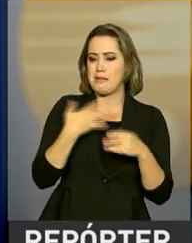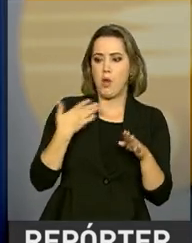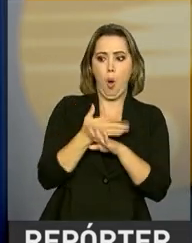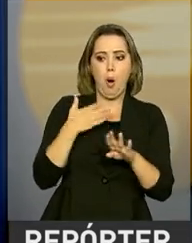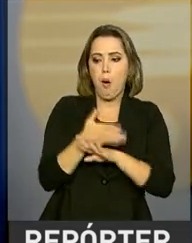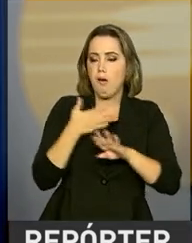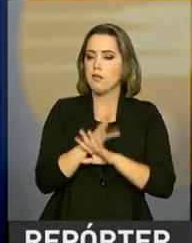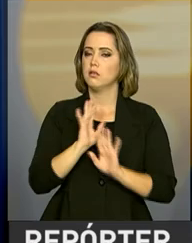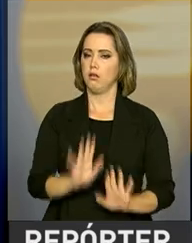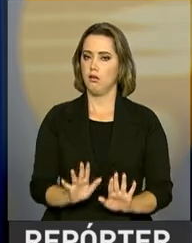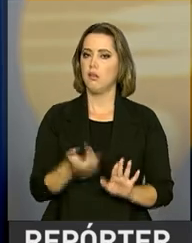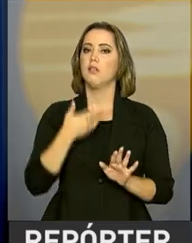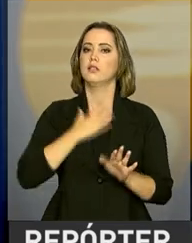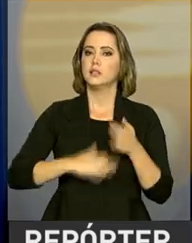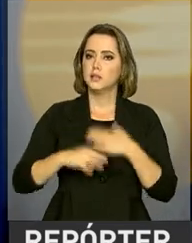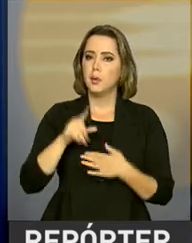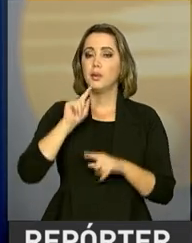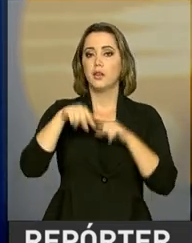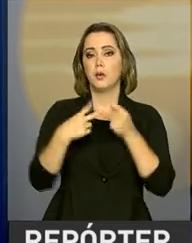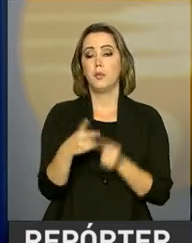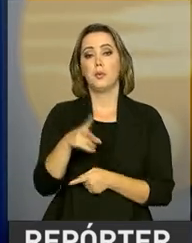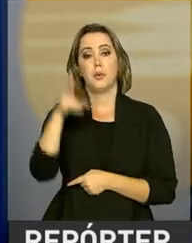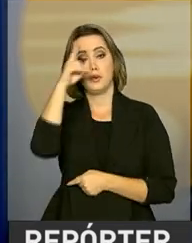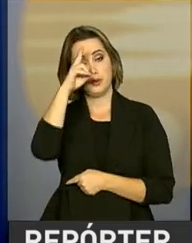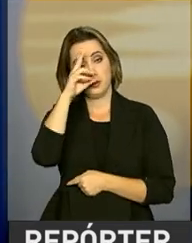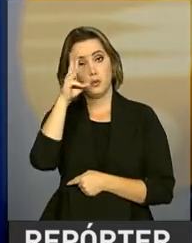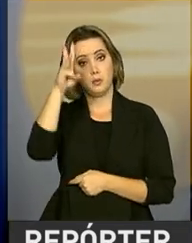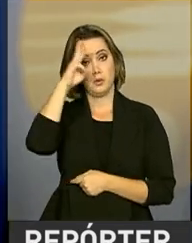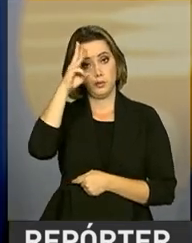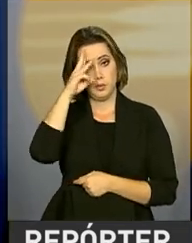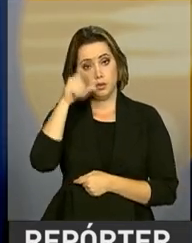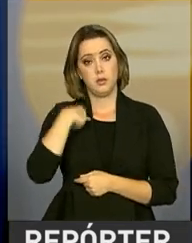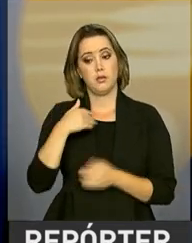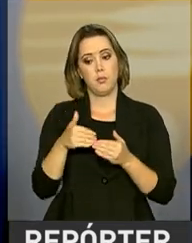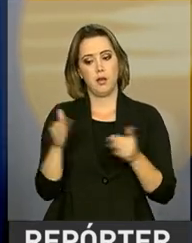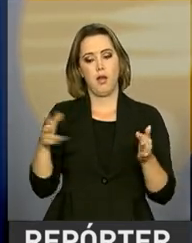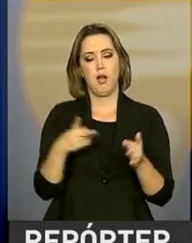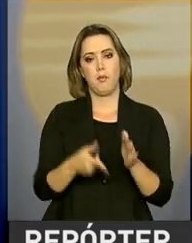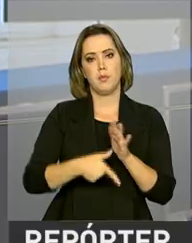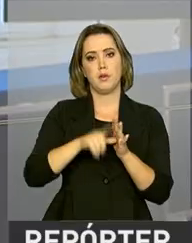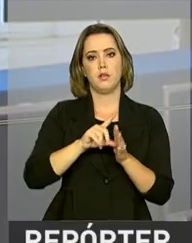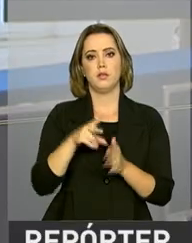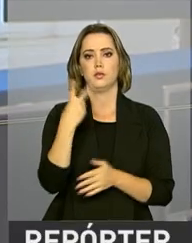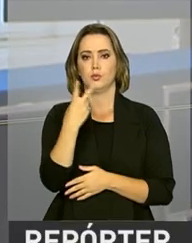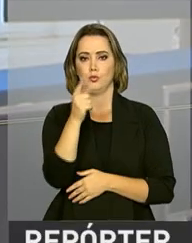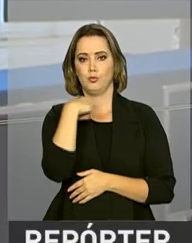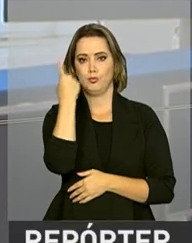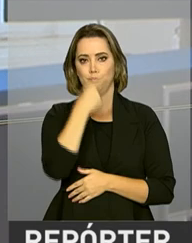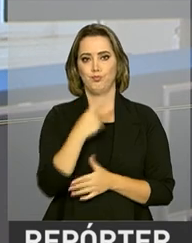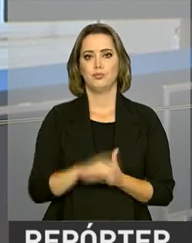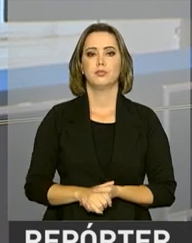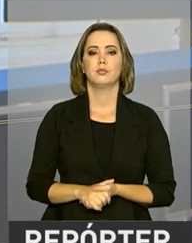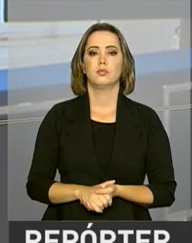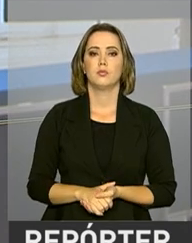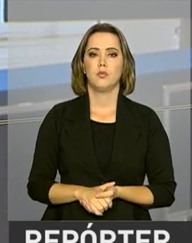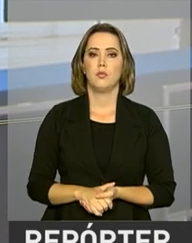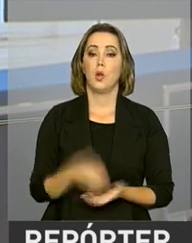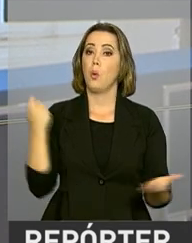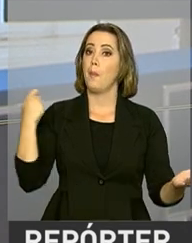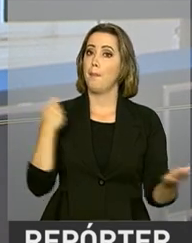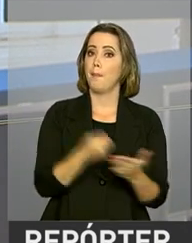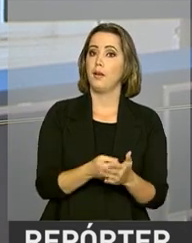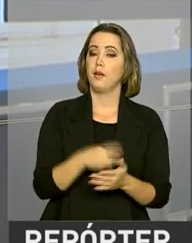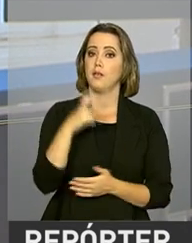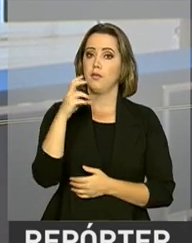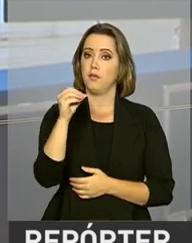vai incluir na segunda e na terça feira a caixa também vai abrir duas horas mais cedo lembrando que o pagamento da